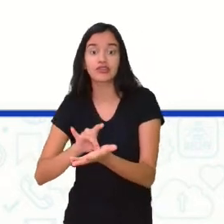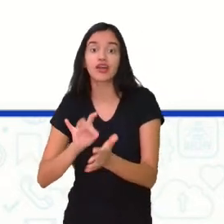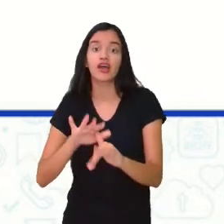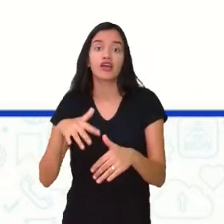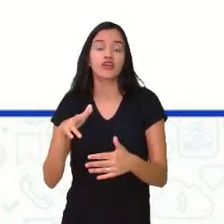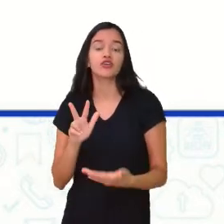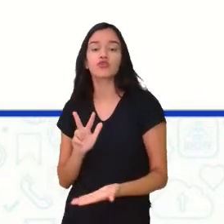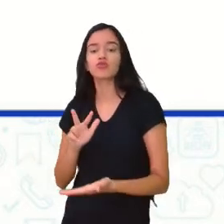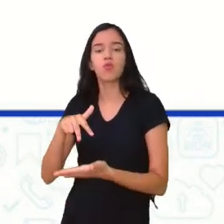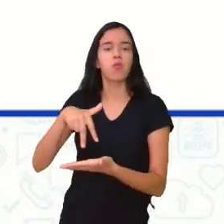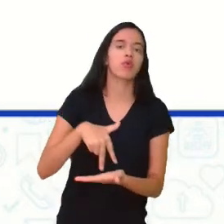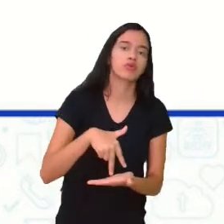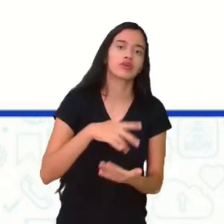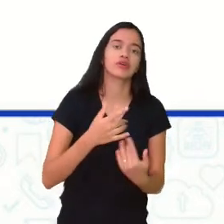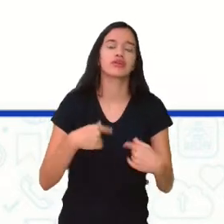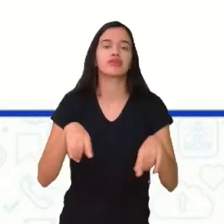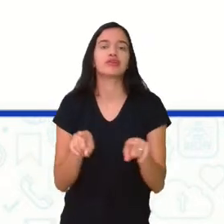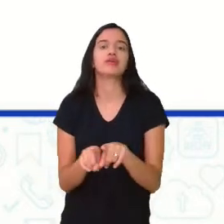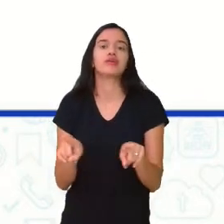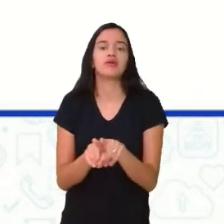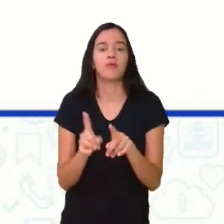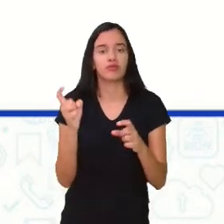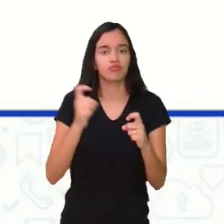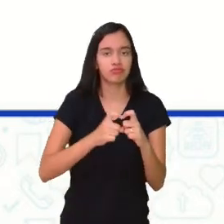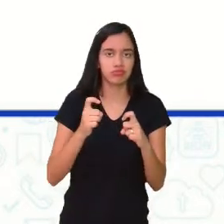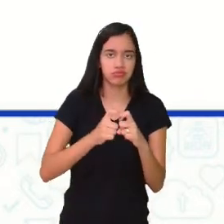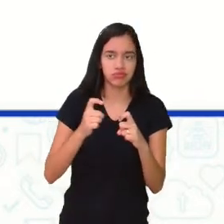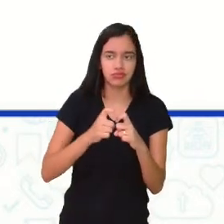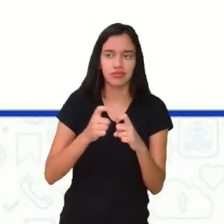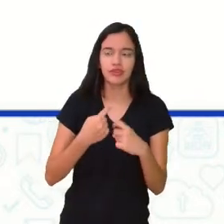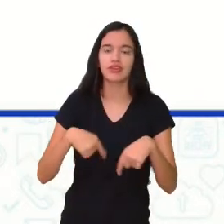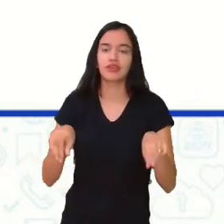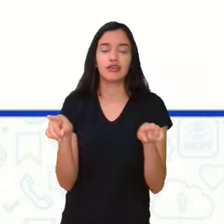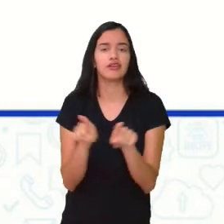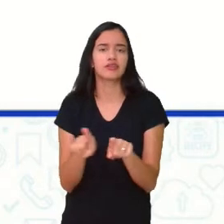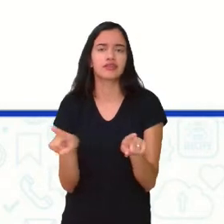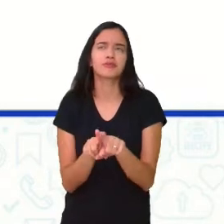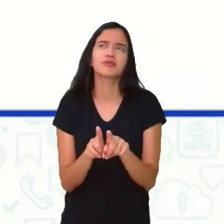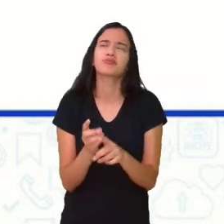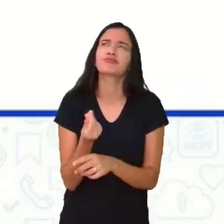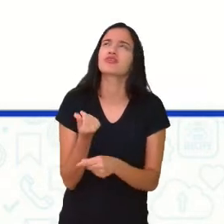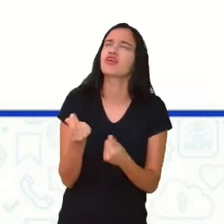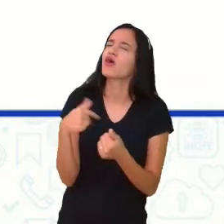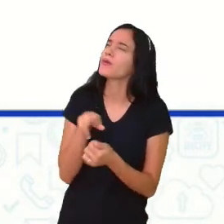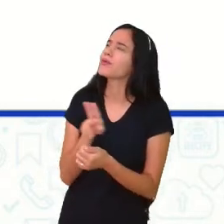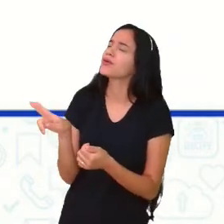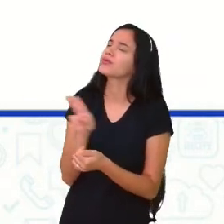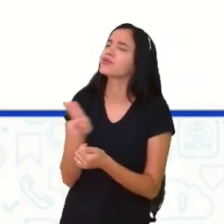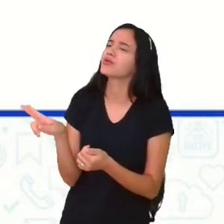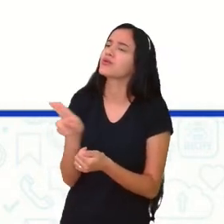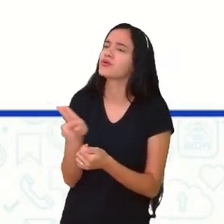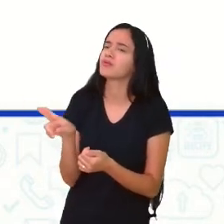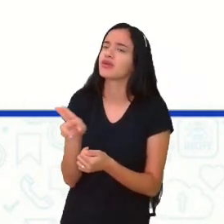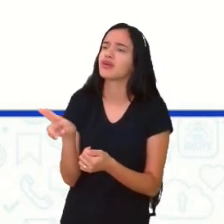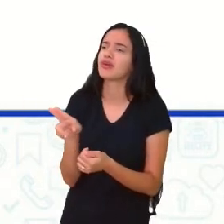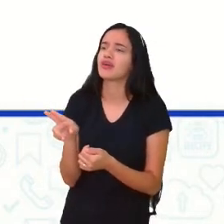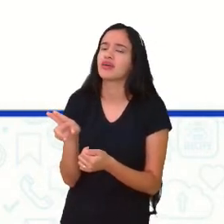espaço, né, gente? Exato. Como o Arlequino, como o Dottore, como o como é o nome? É Pigmaleão?